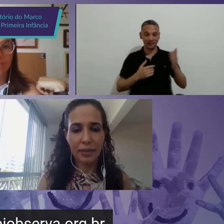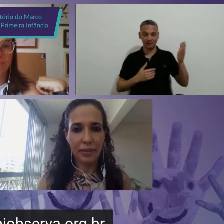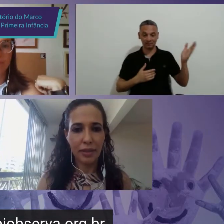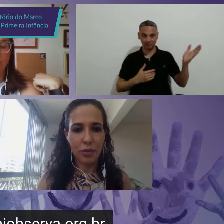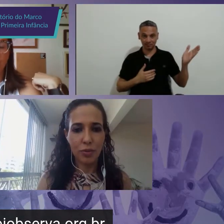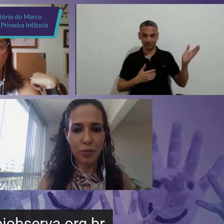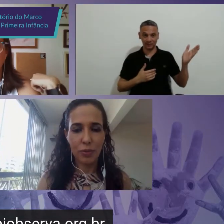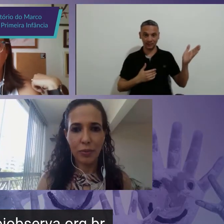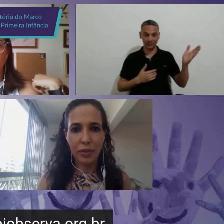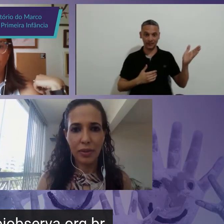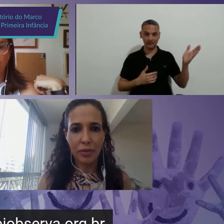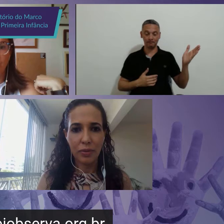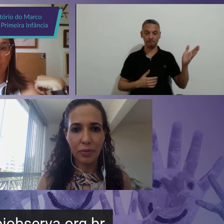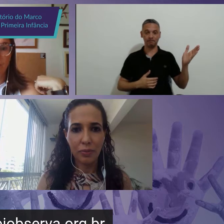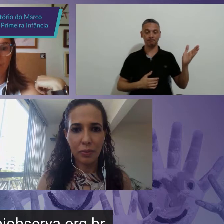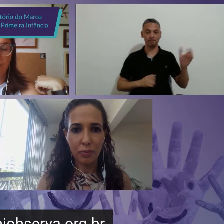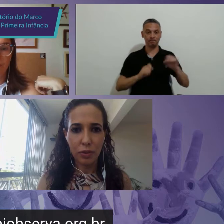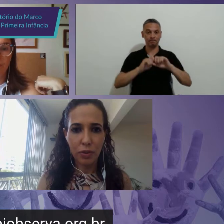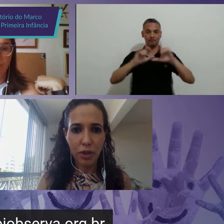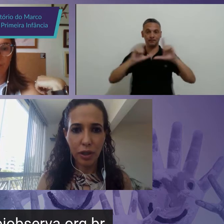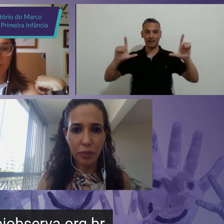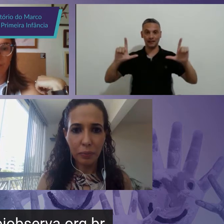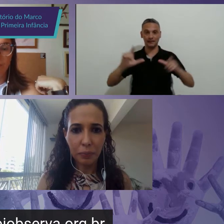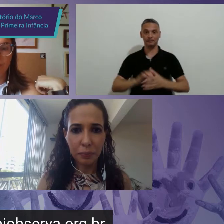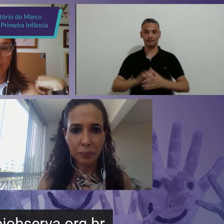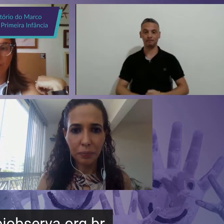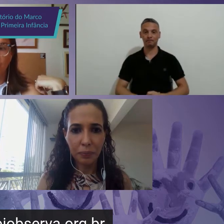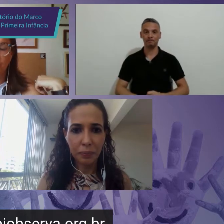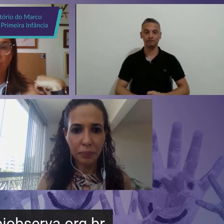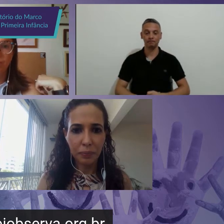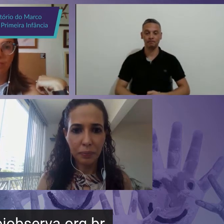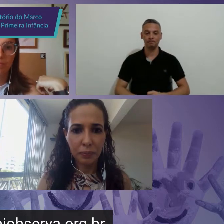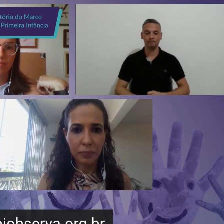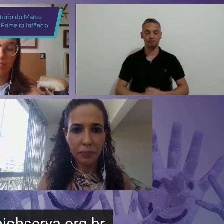minha tela. Isso. Um minutinho.